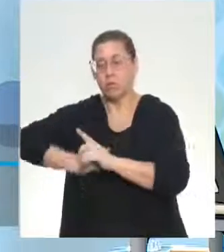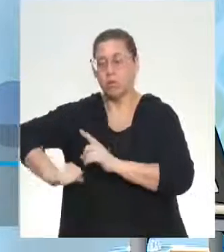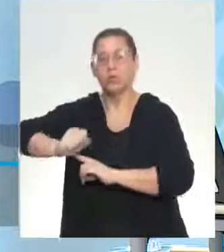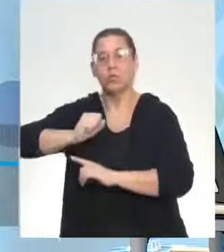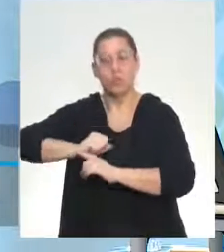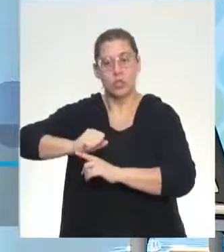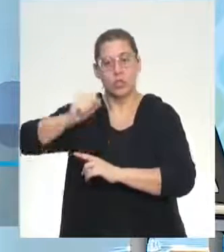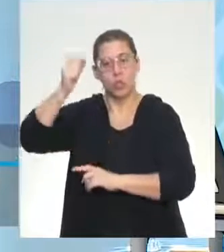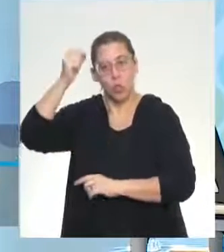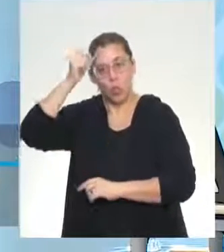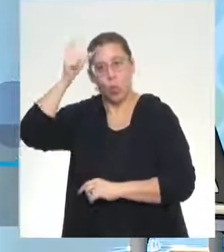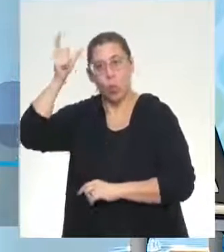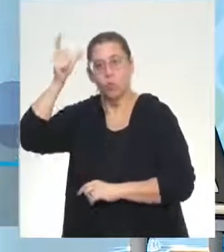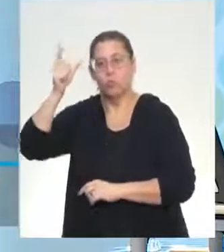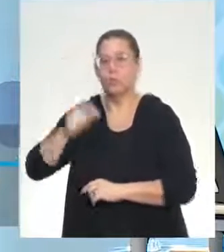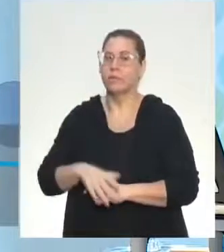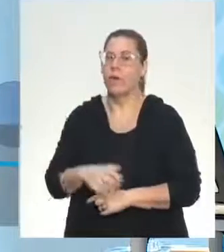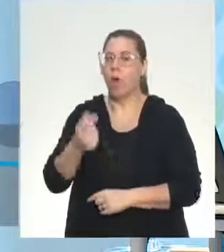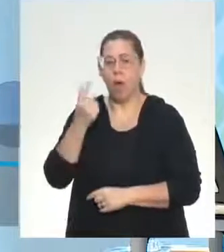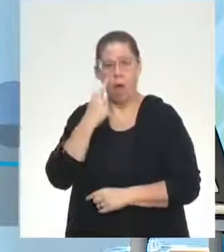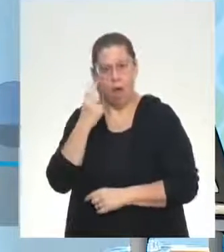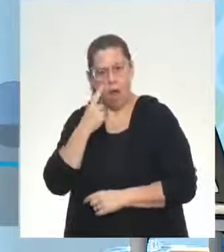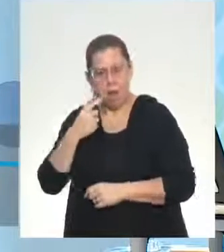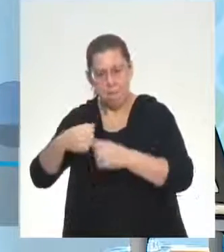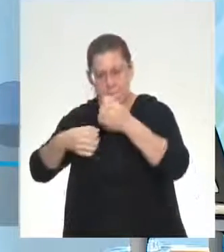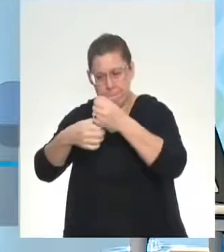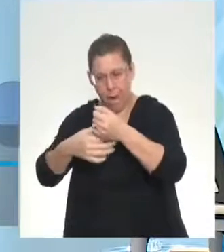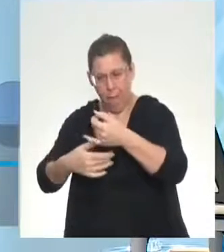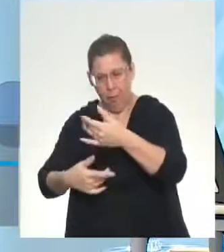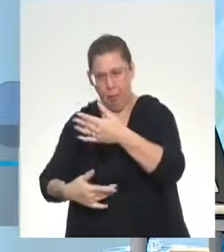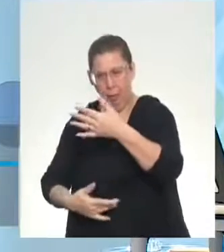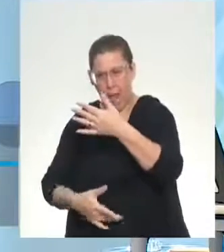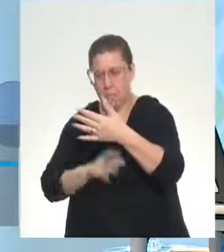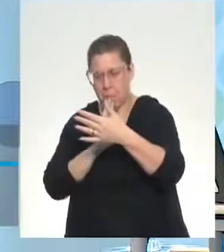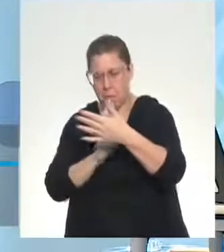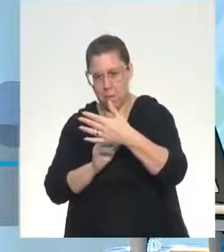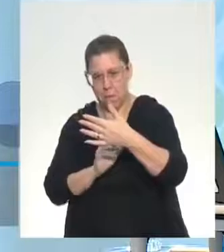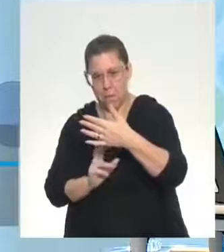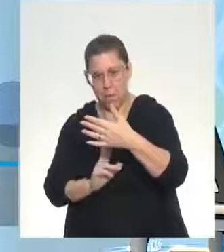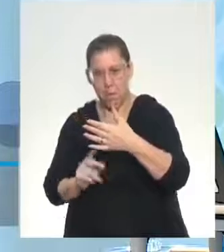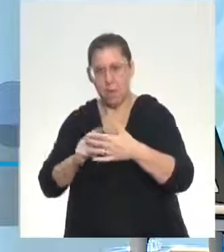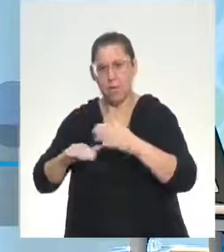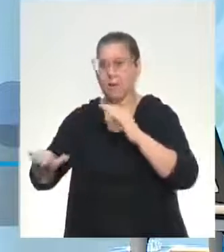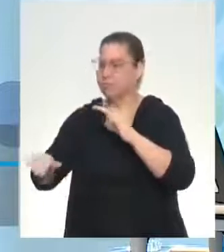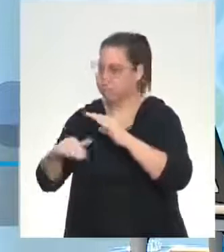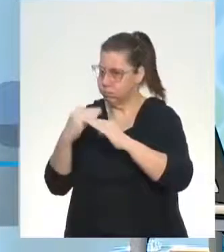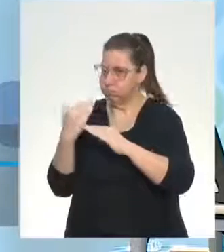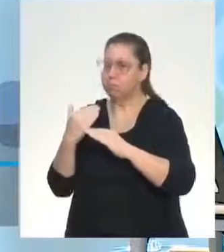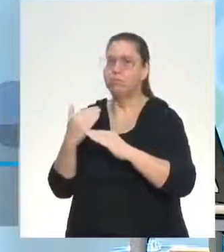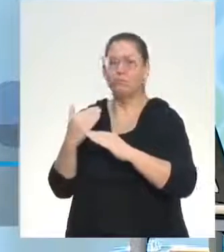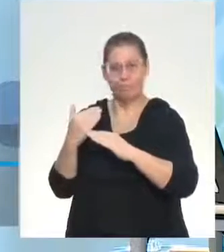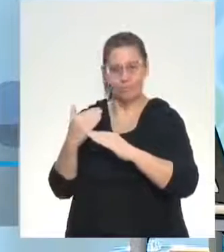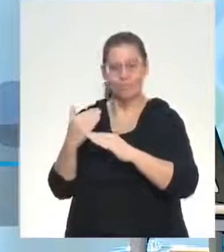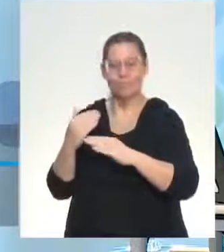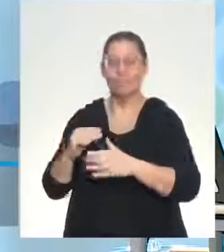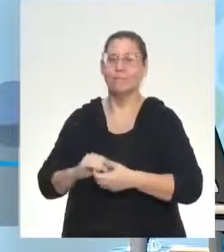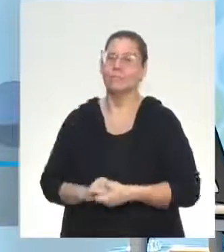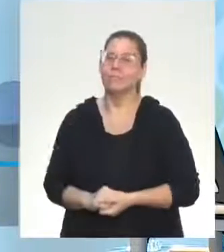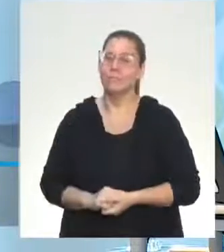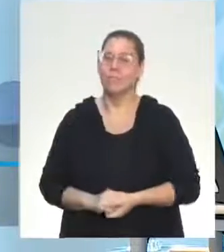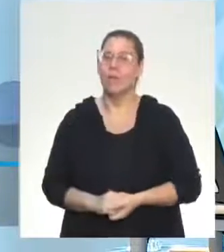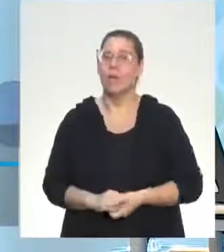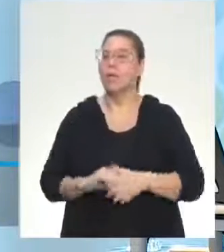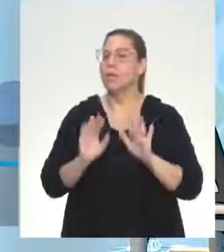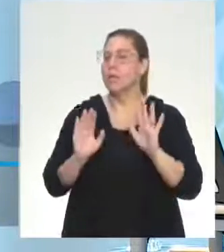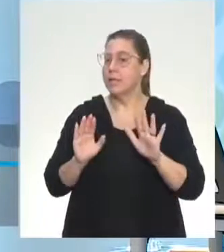e cultura. Olha só as respostas interessantes que vocês estão nos fornecendo. Essa